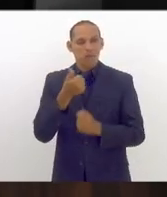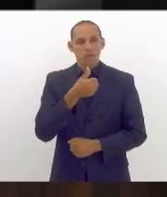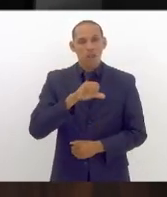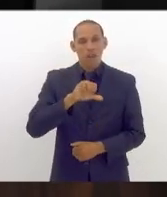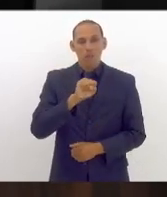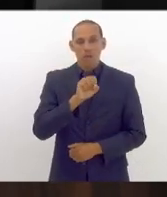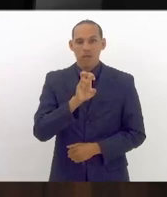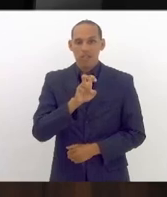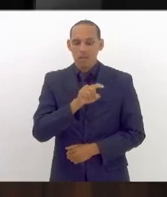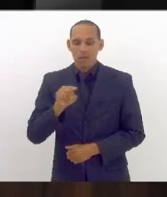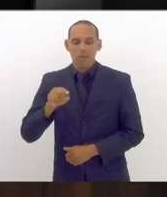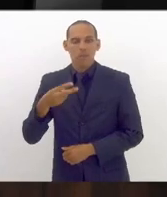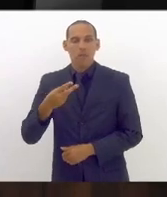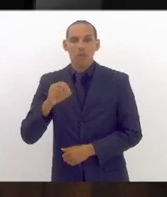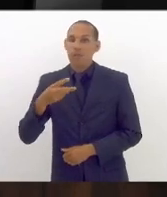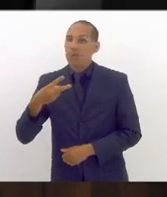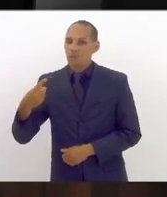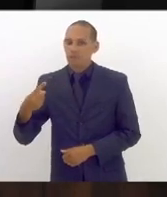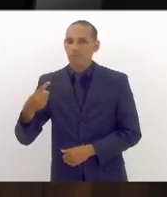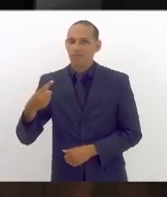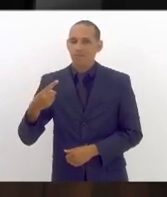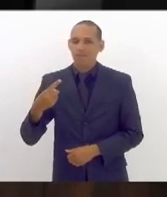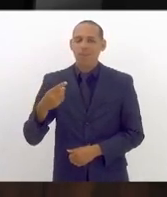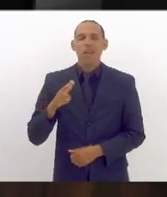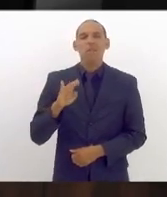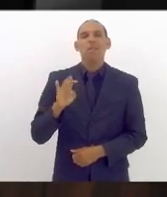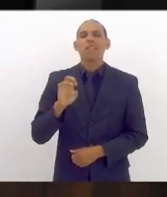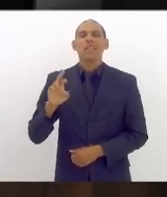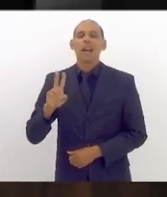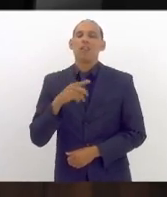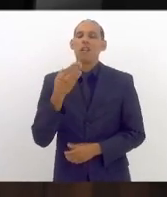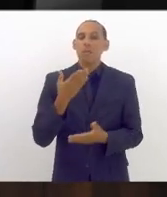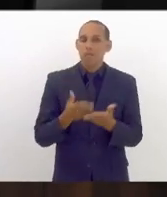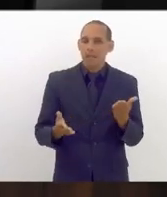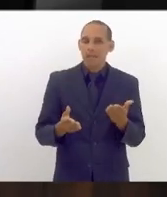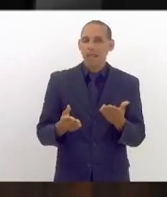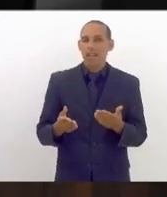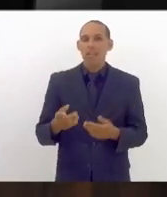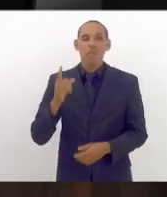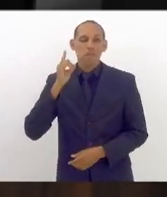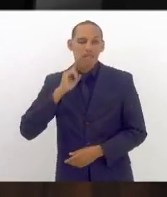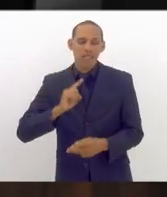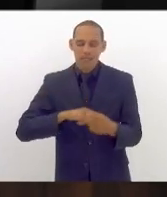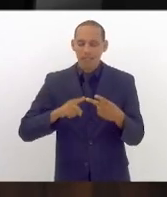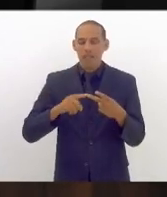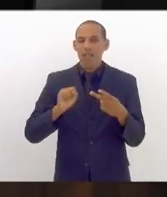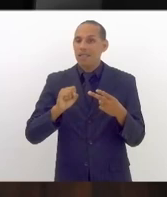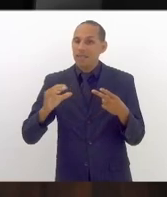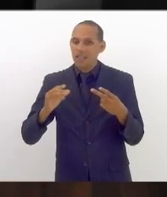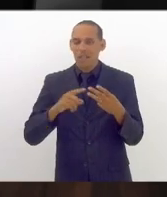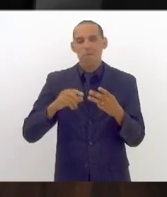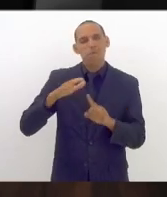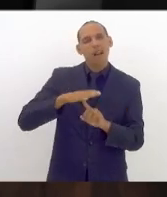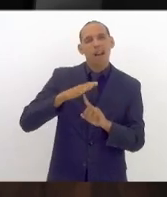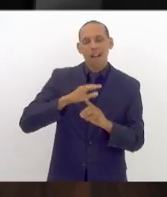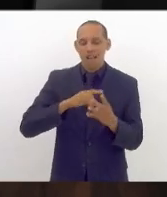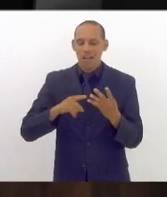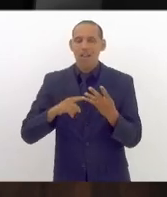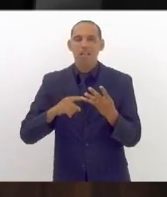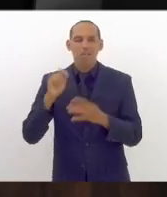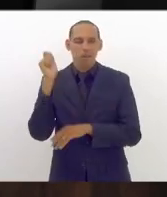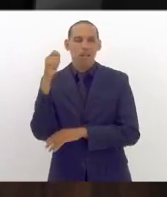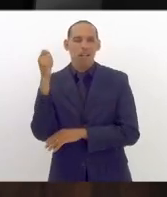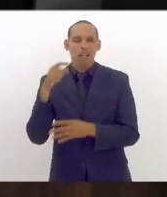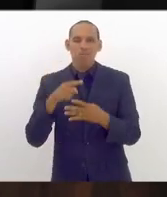21 perdemos bitar segundo lugar para Minas perdemos para Santa Catarina Paraná Rio Grande do Sul